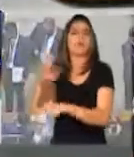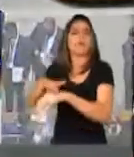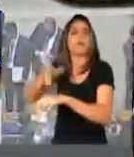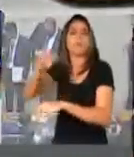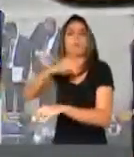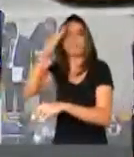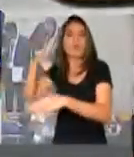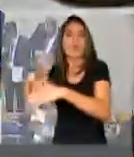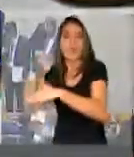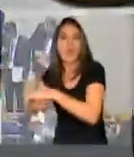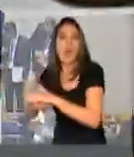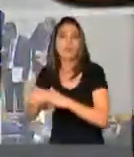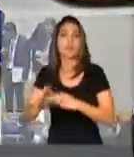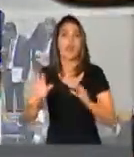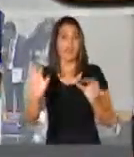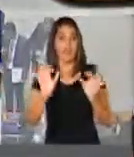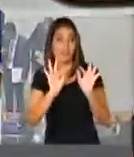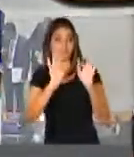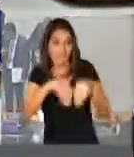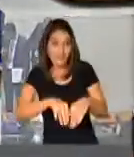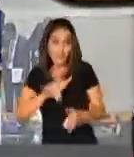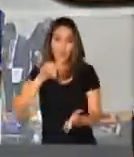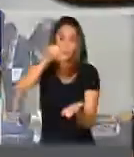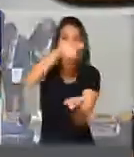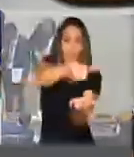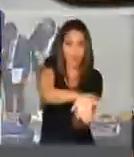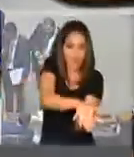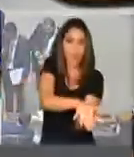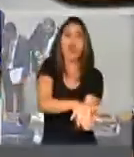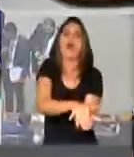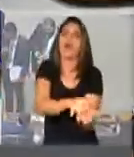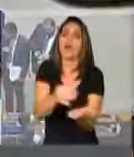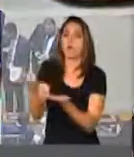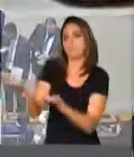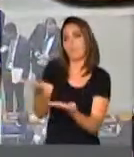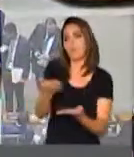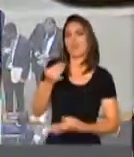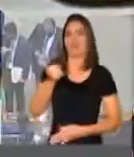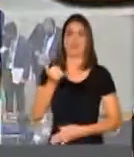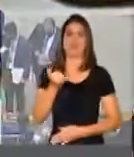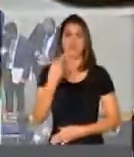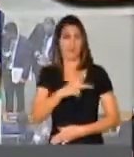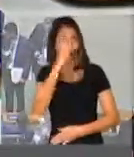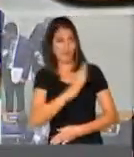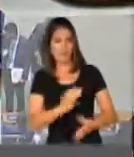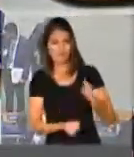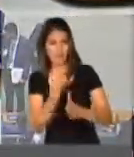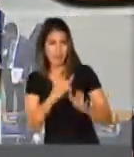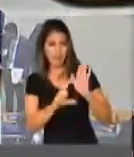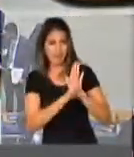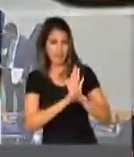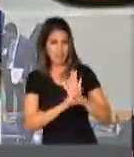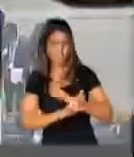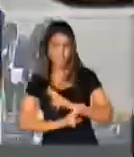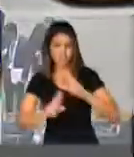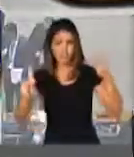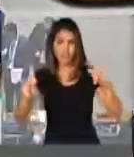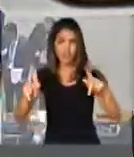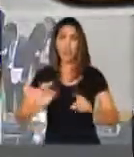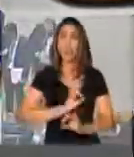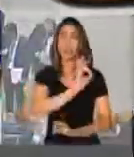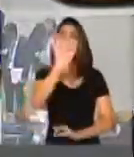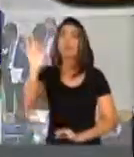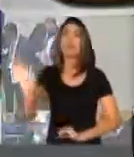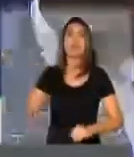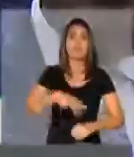andar armado dentro de uma aeronave. E só ressaltando, isso não ocorre em nenhum país do mundo. Não vamos nós criar a roda aqui no Brasil. O plenário mostra que,